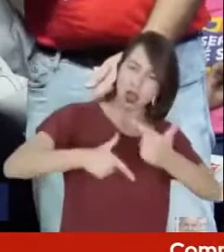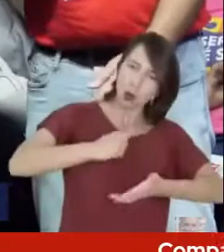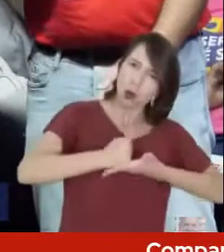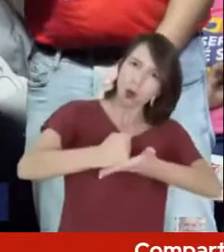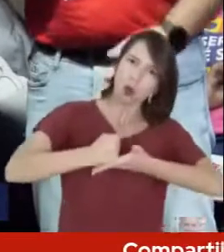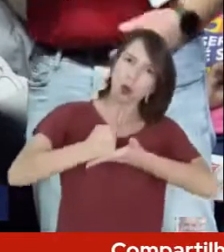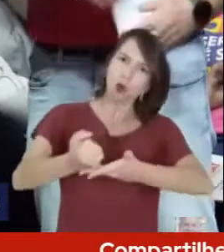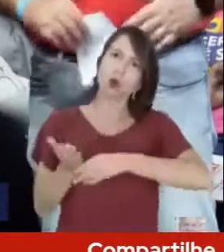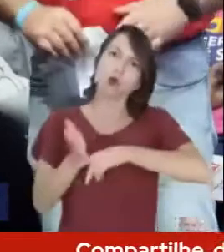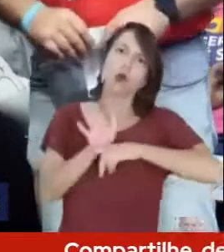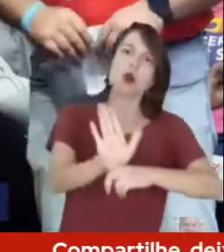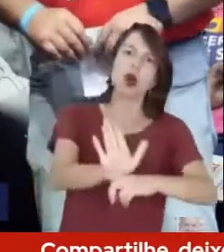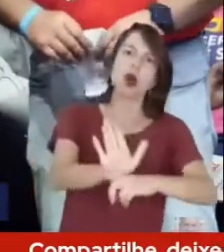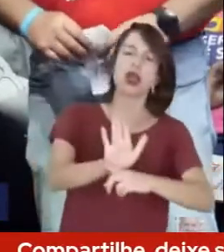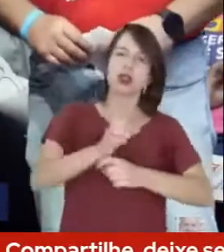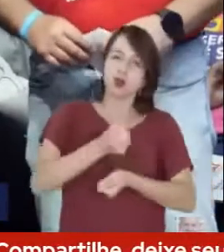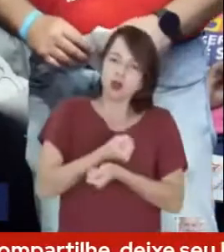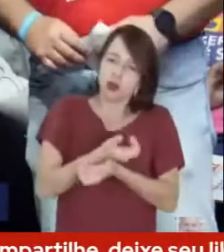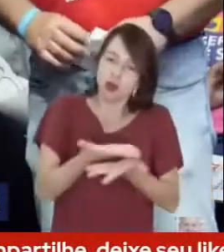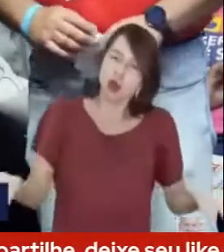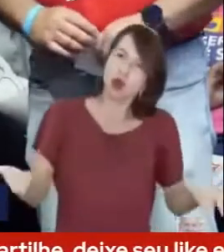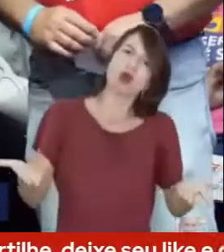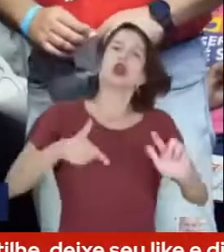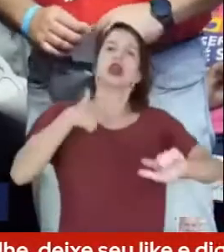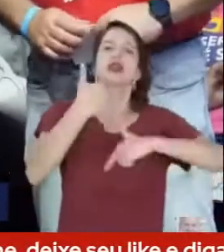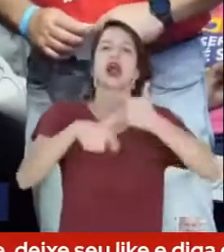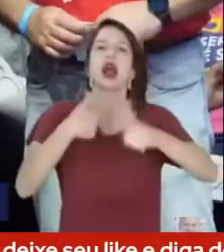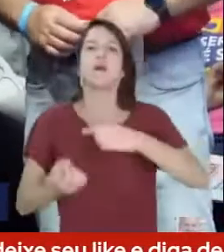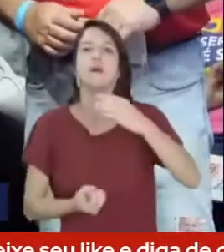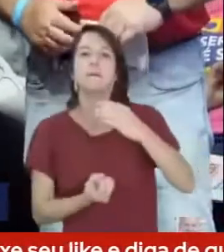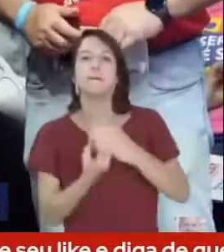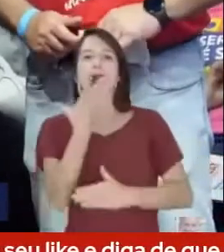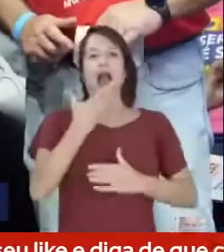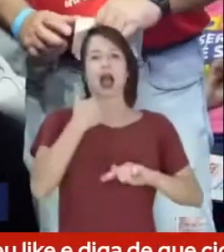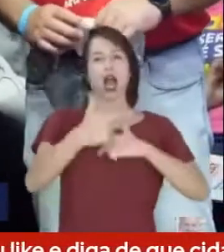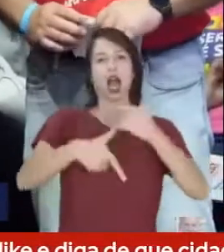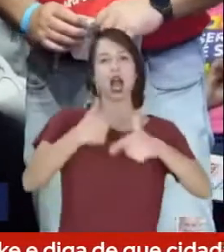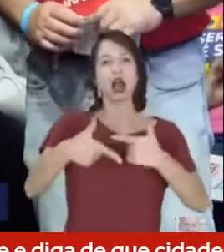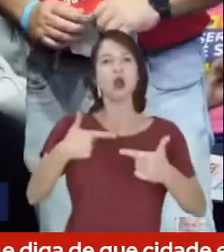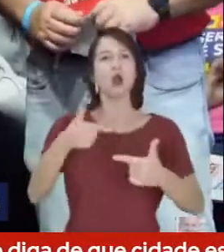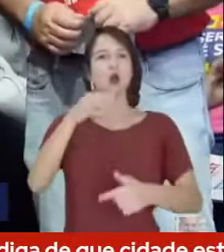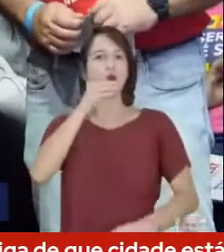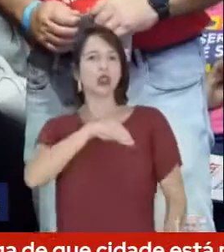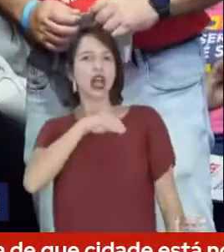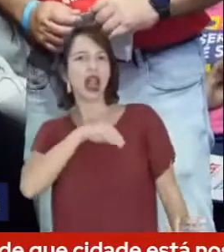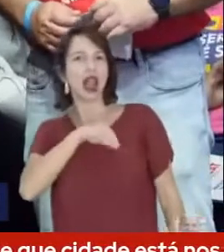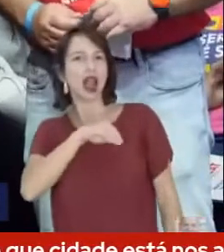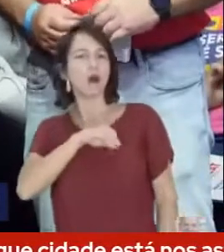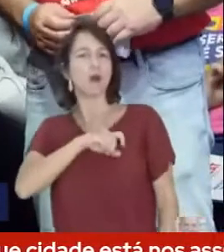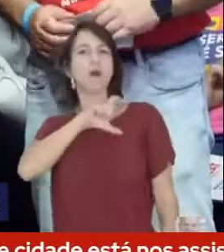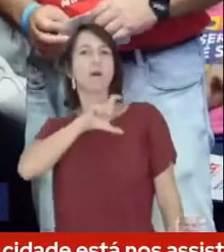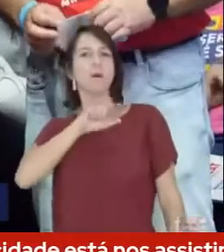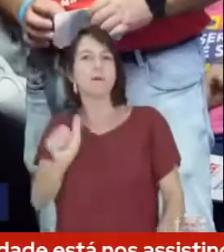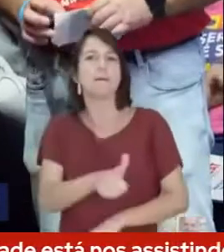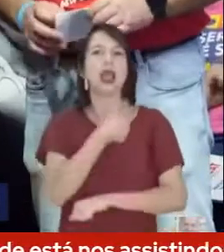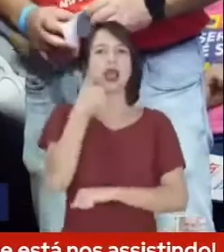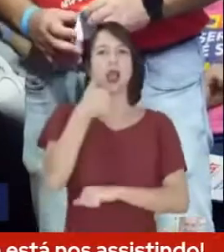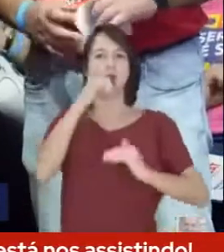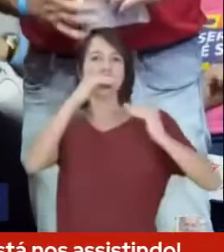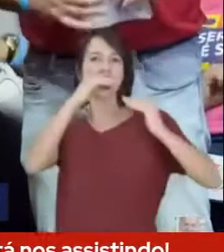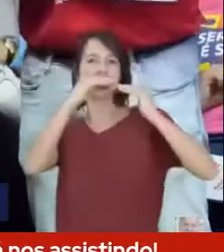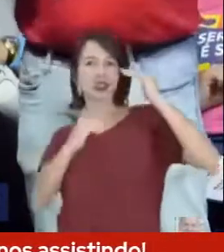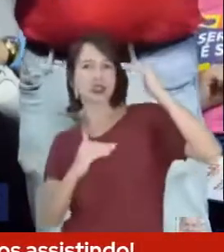tem de geração de emprego e renda, para gerar emprego e renda e acabar com a desigualdade. Por isso que nós estamos aqui